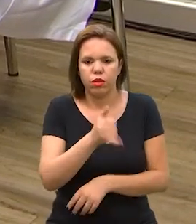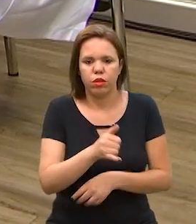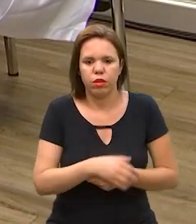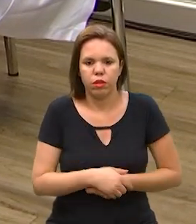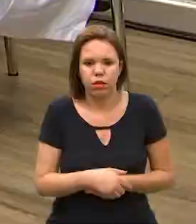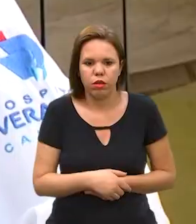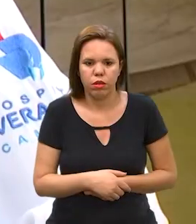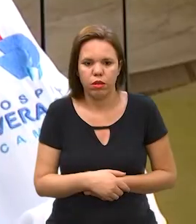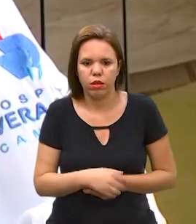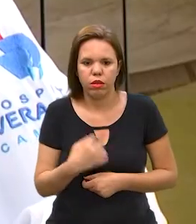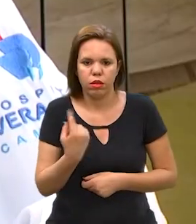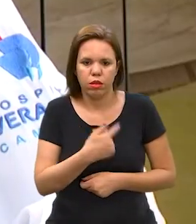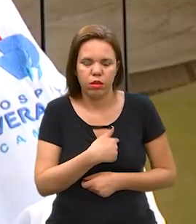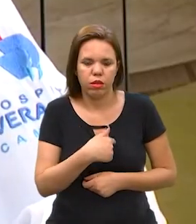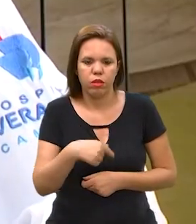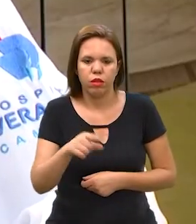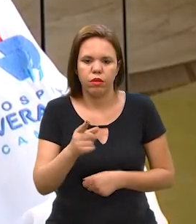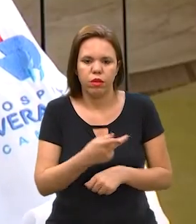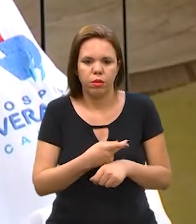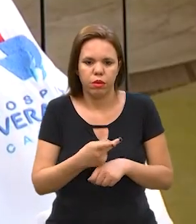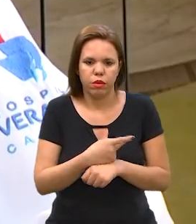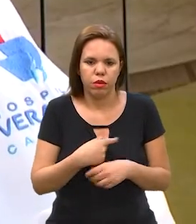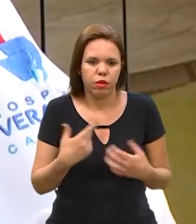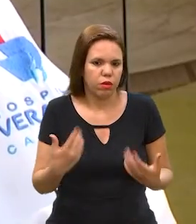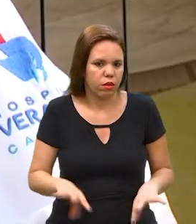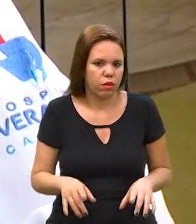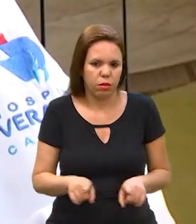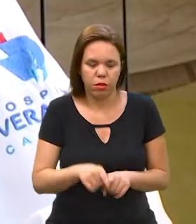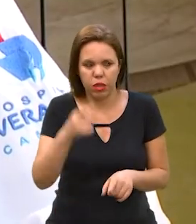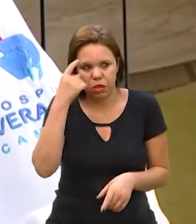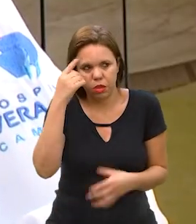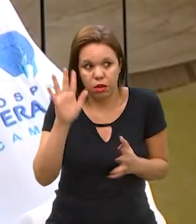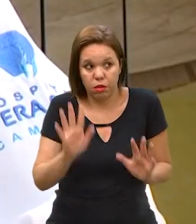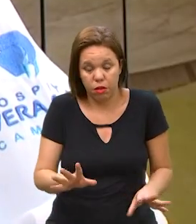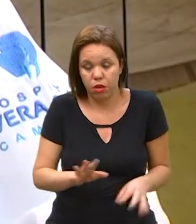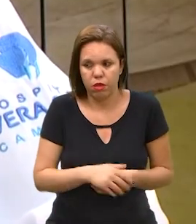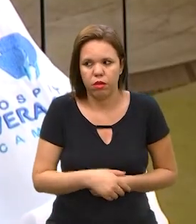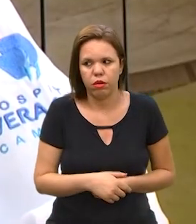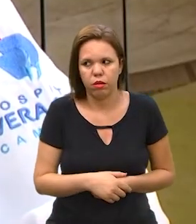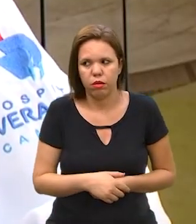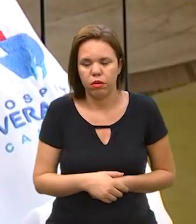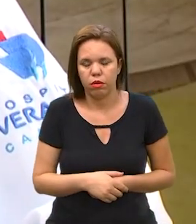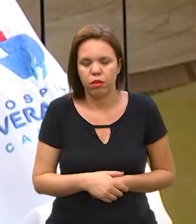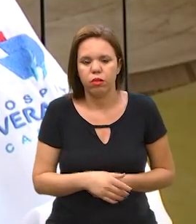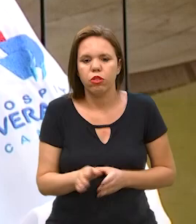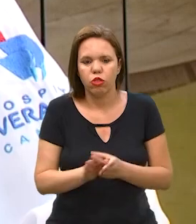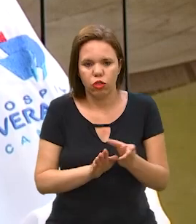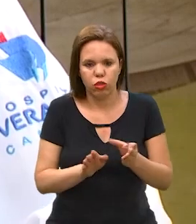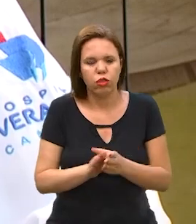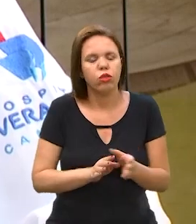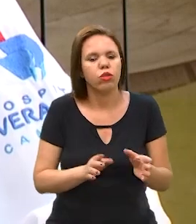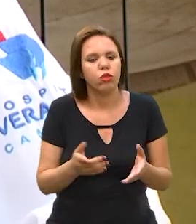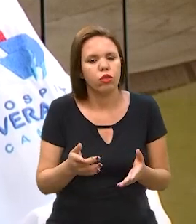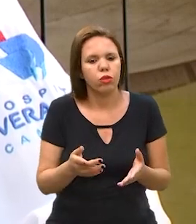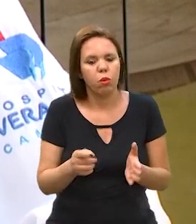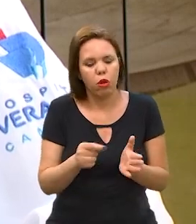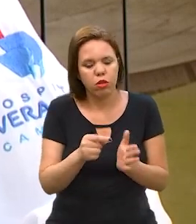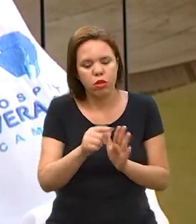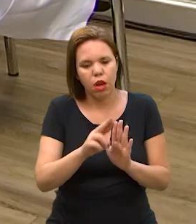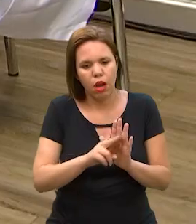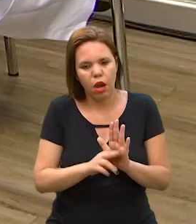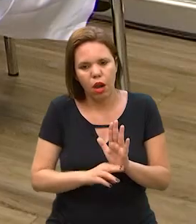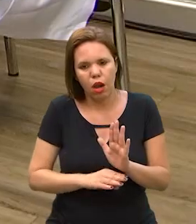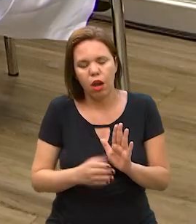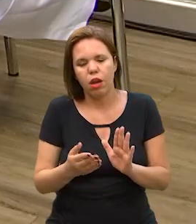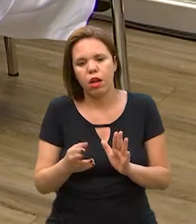dizer? A gente não vai procurar o que a gente também não está pensando. Então temos que direcionar os exames. Não